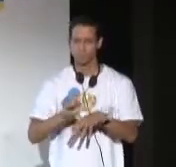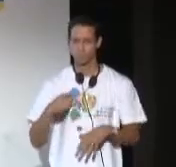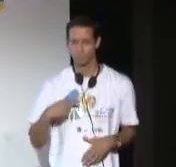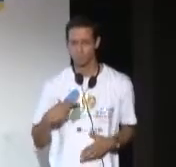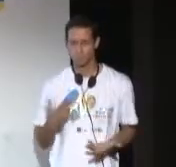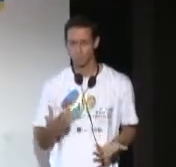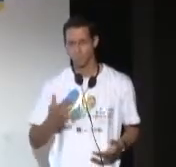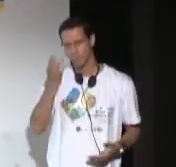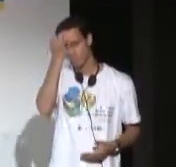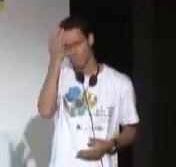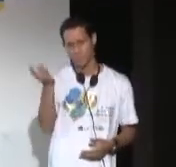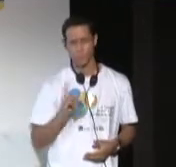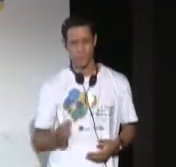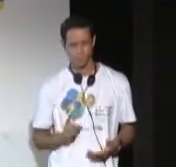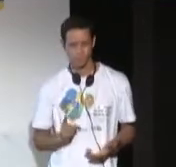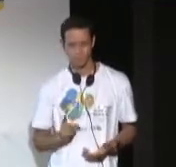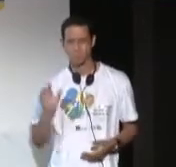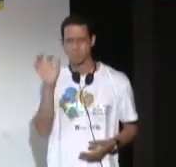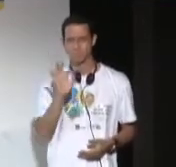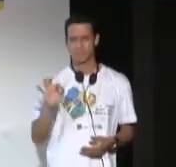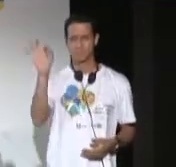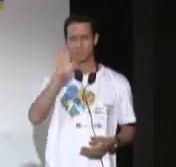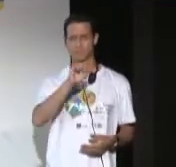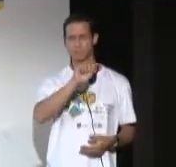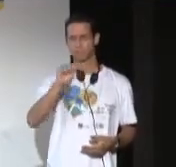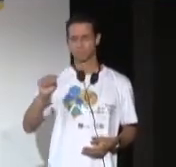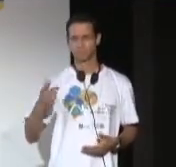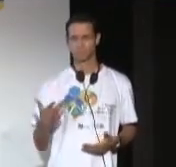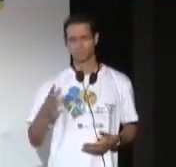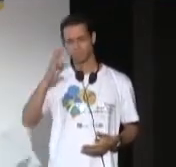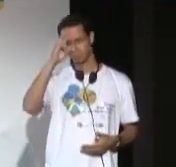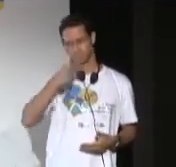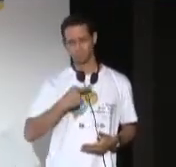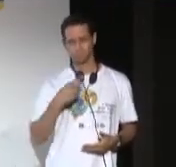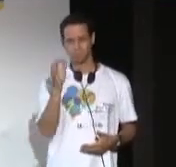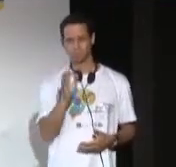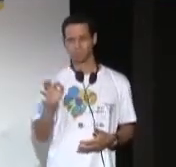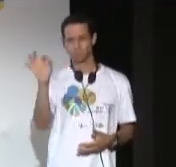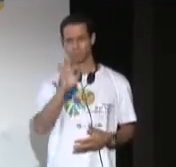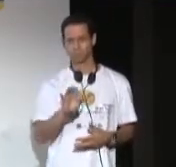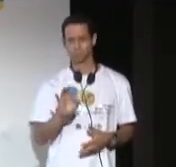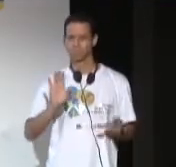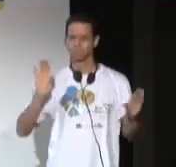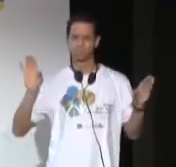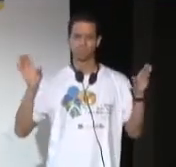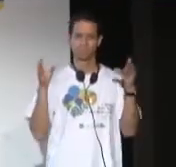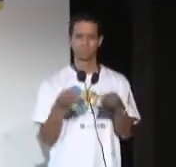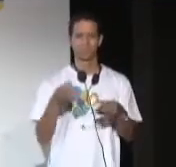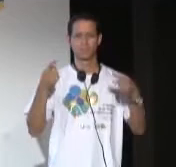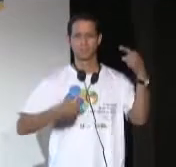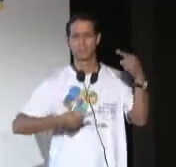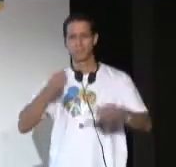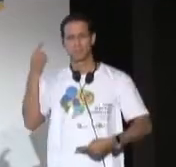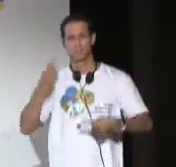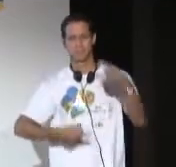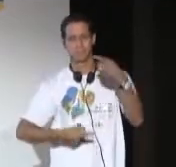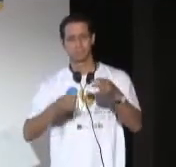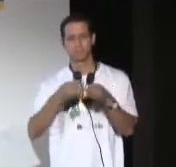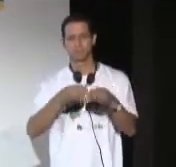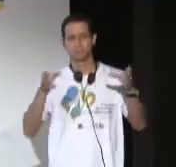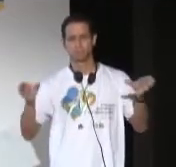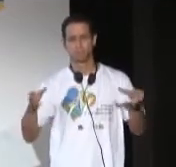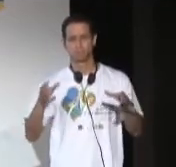considero isso fácil, né? As universidades, invocando a sua autonomia universitária, muitas vezes se fecham para um debate mais